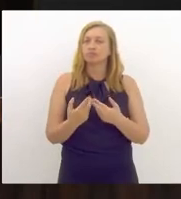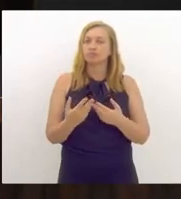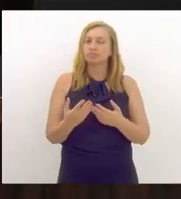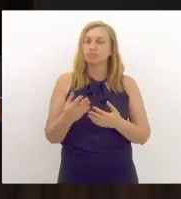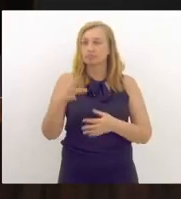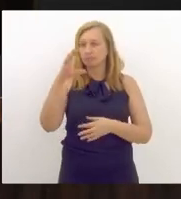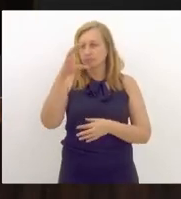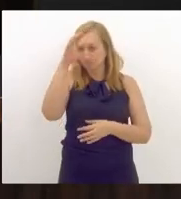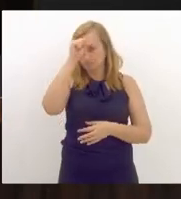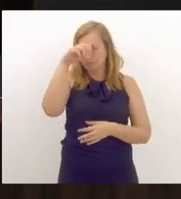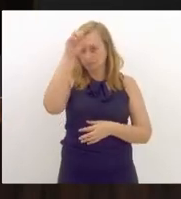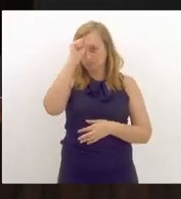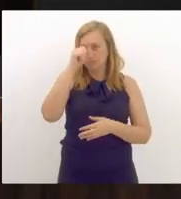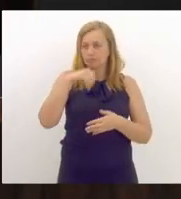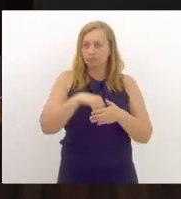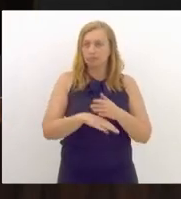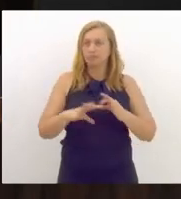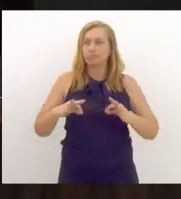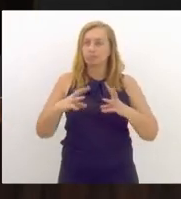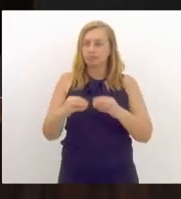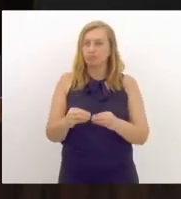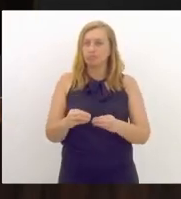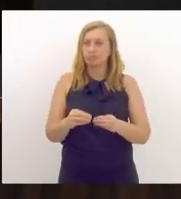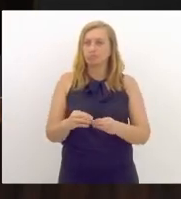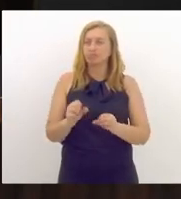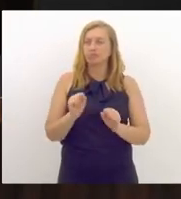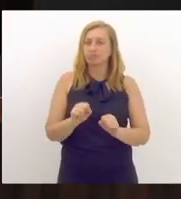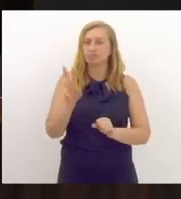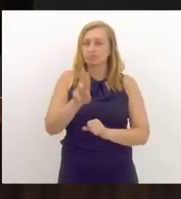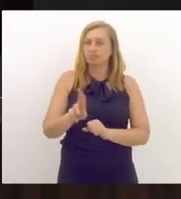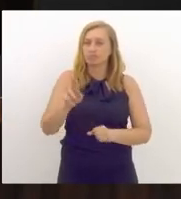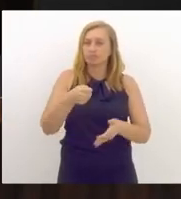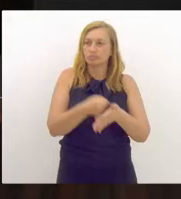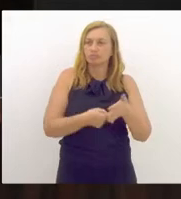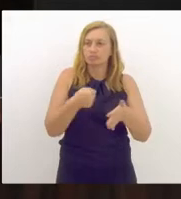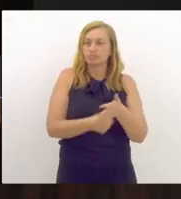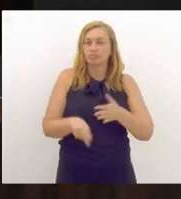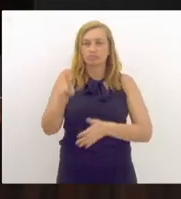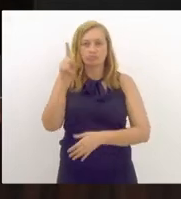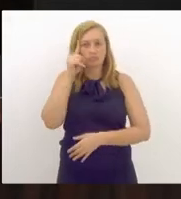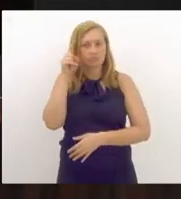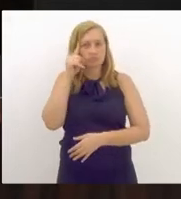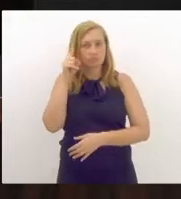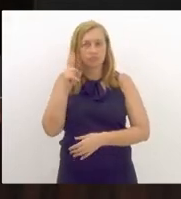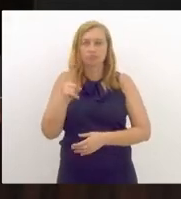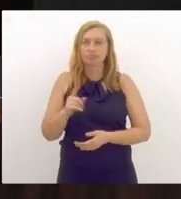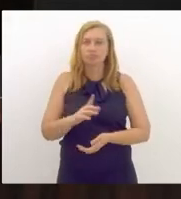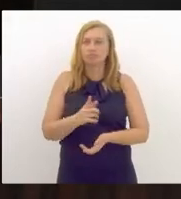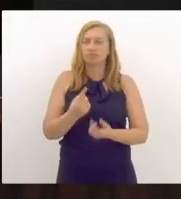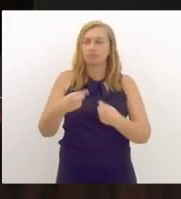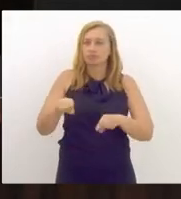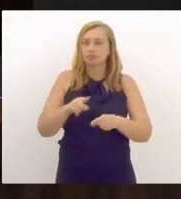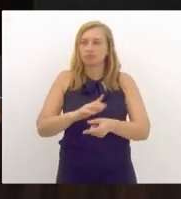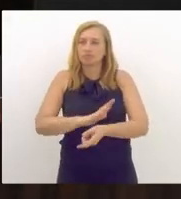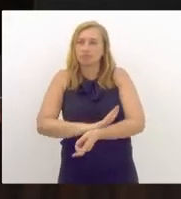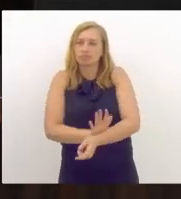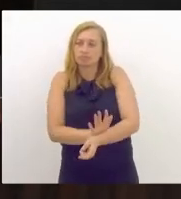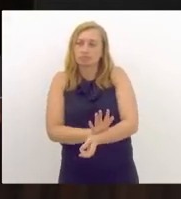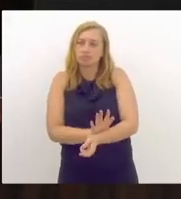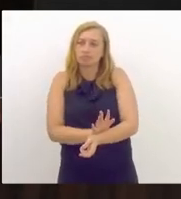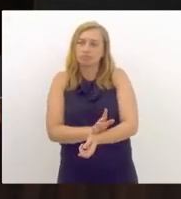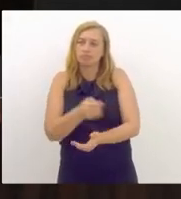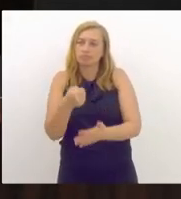ouvirmos aqui para que sirva de ferramenta para nossa luta diária se o anti racismo é uma luta